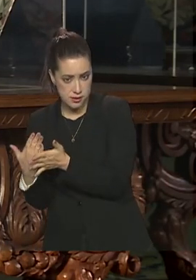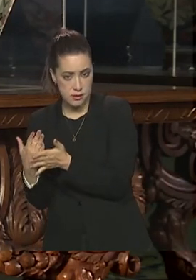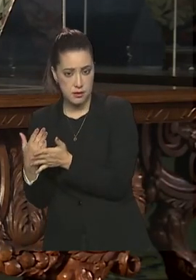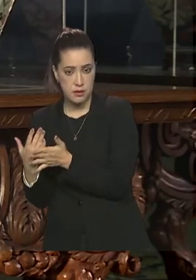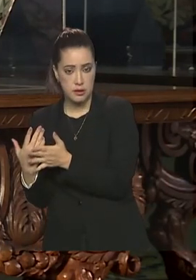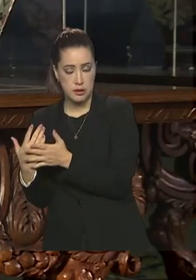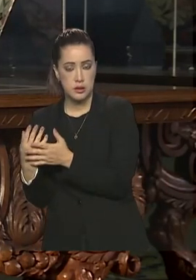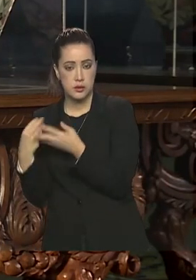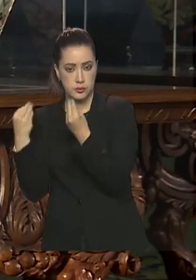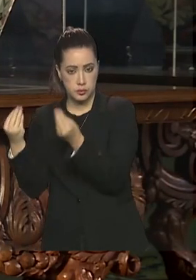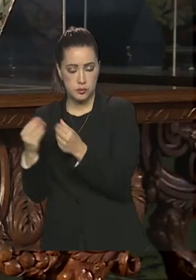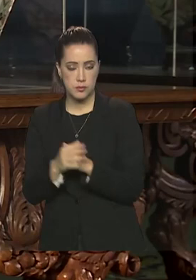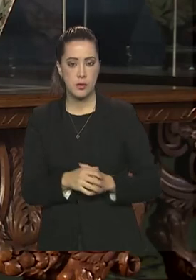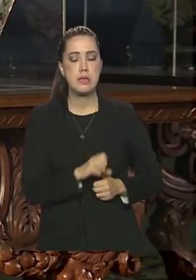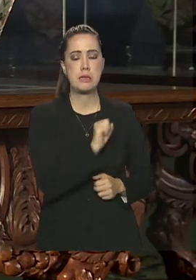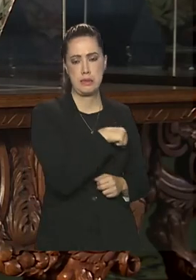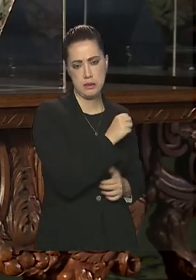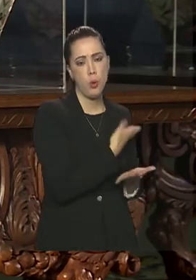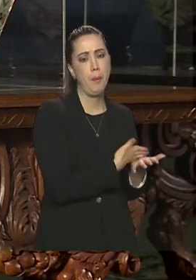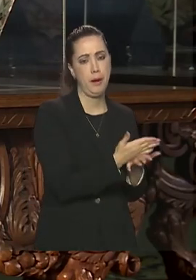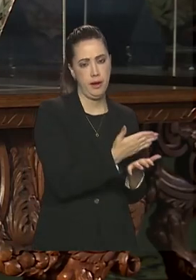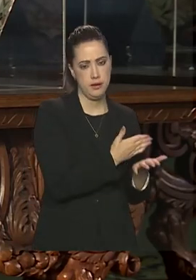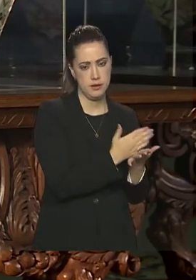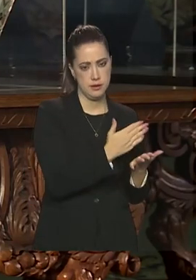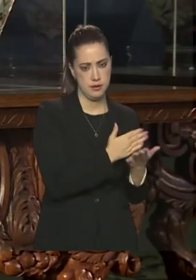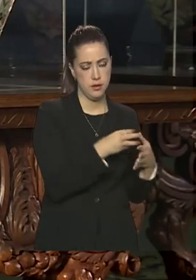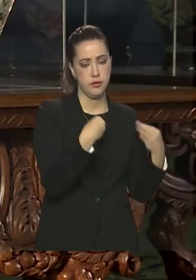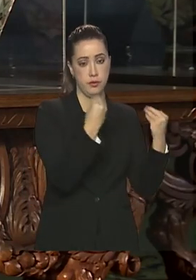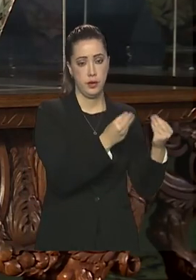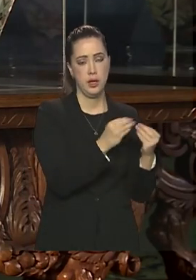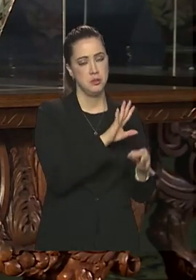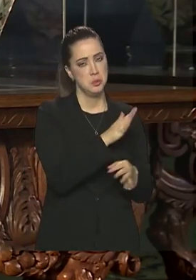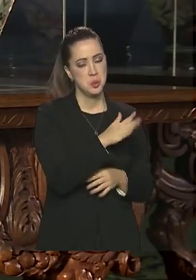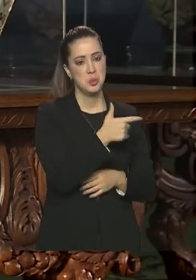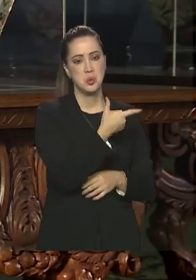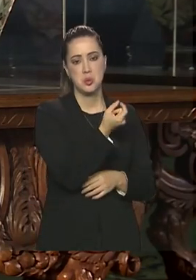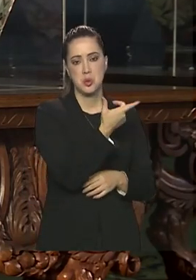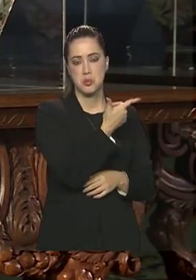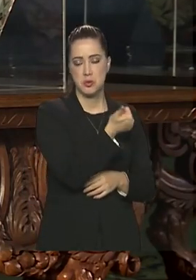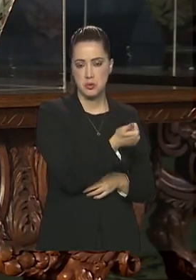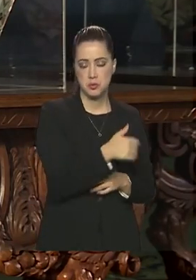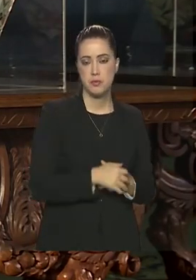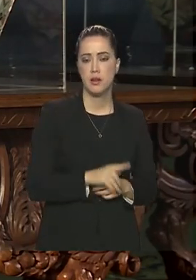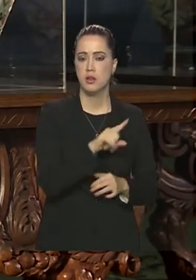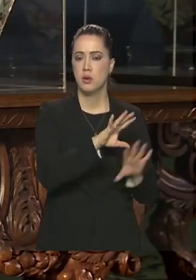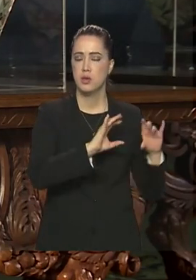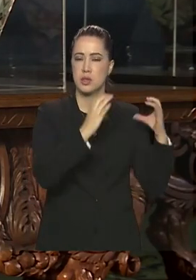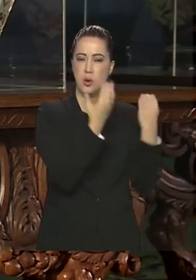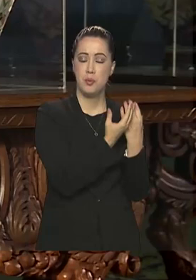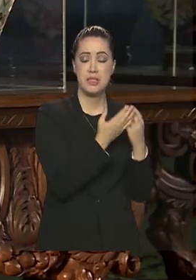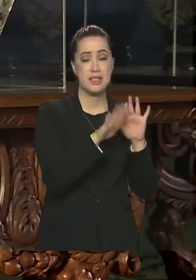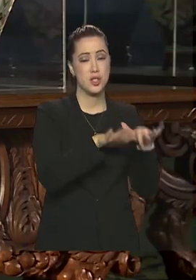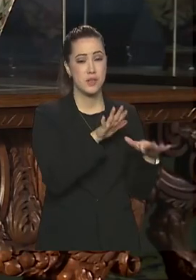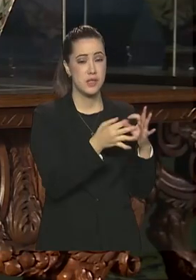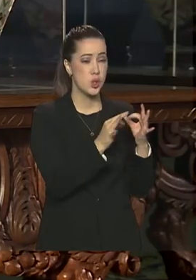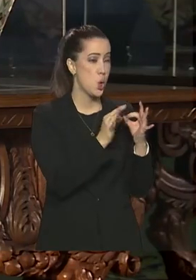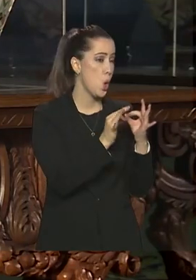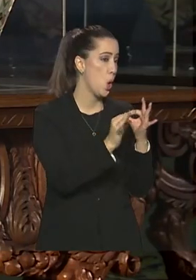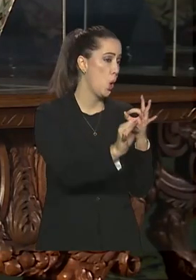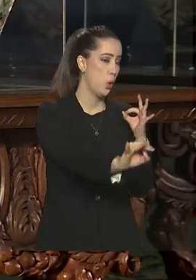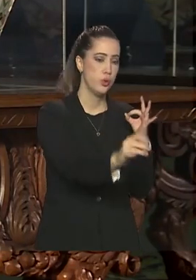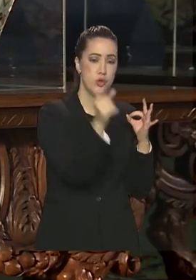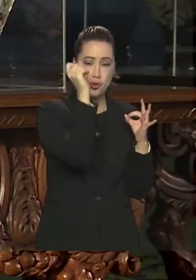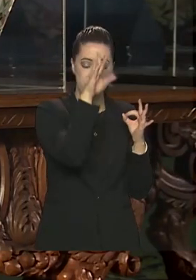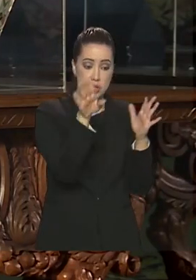ser iniciada, com a entrega prevista para o início de 2021. E como as comunidades são remotas, muitas vezes de difícil